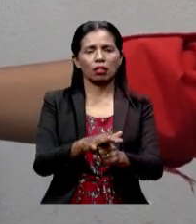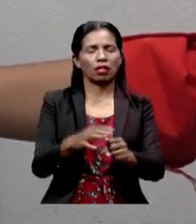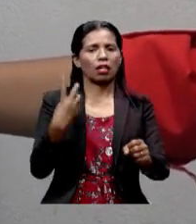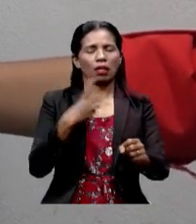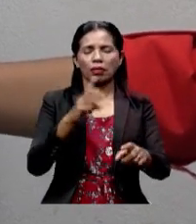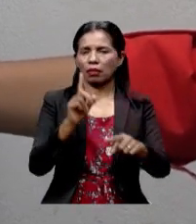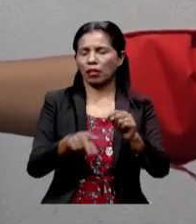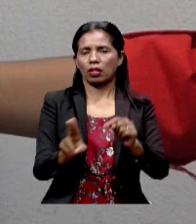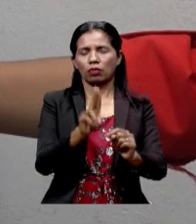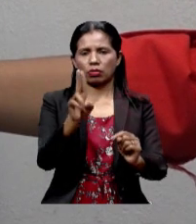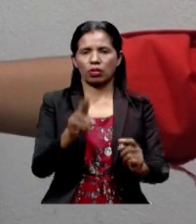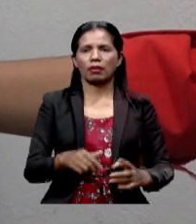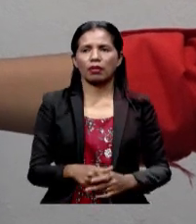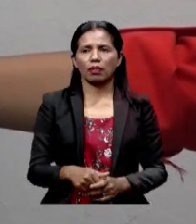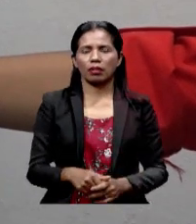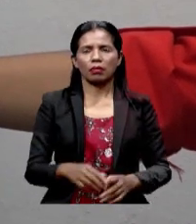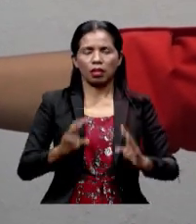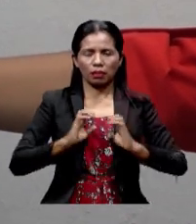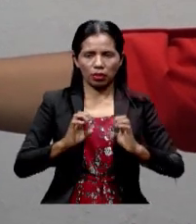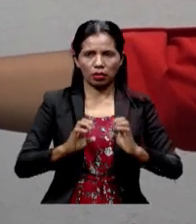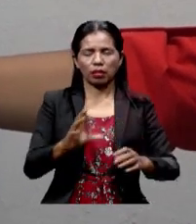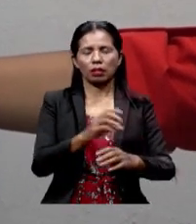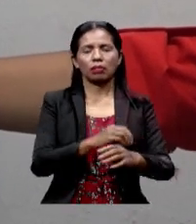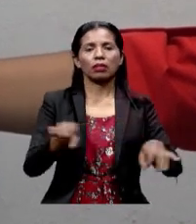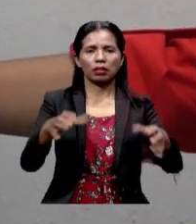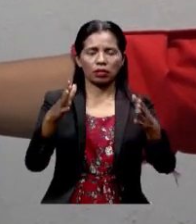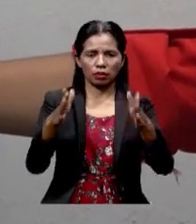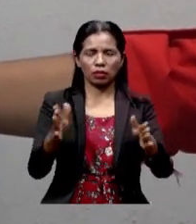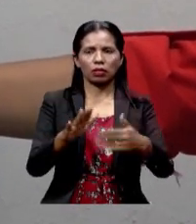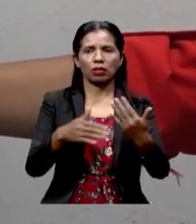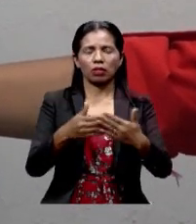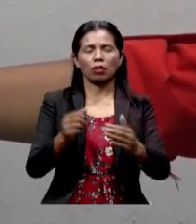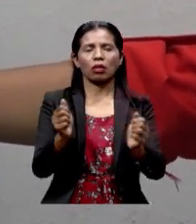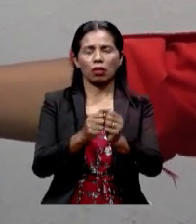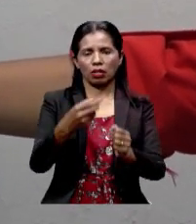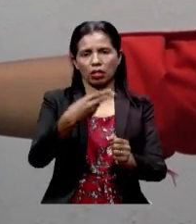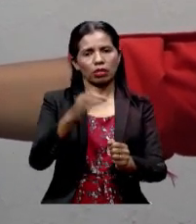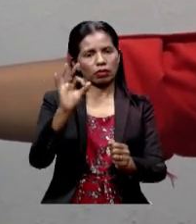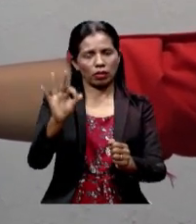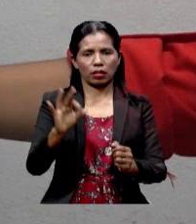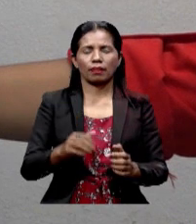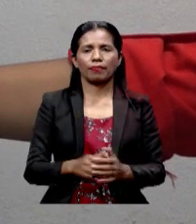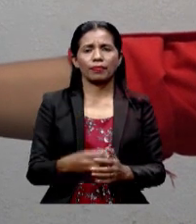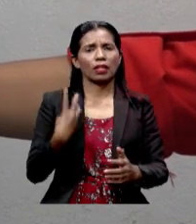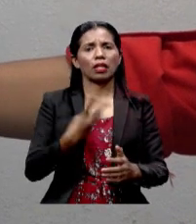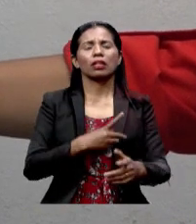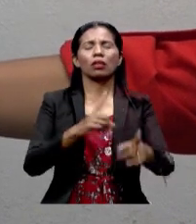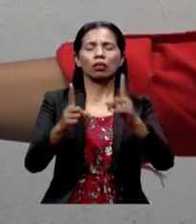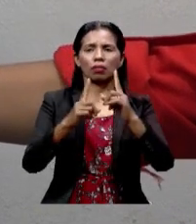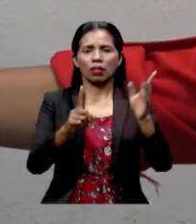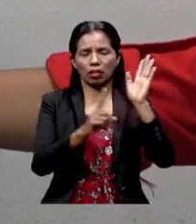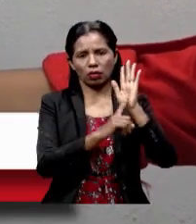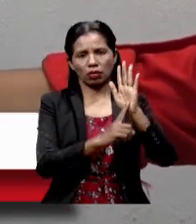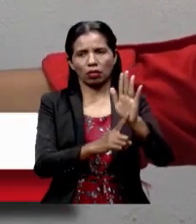la beluza, ne lo emergency ne, ne lilu ba staff sir ne. Ho haris fatin mune. Ita kulio no babe relata no